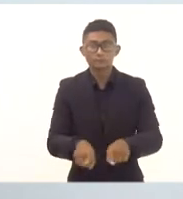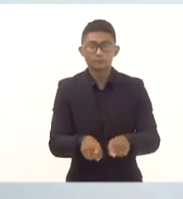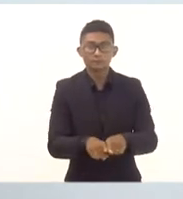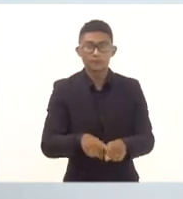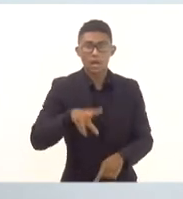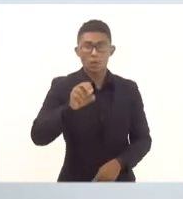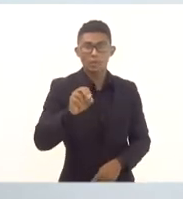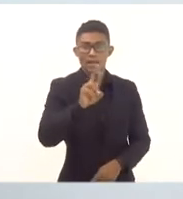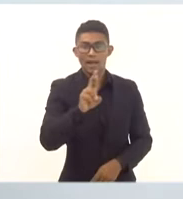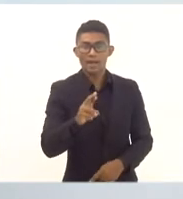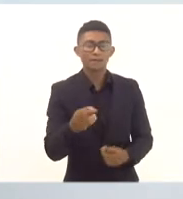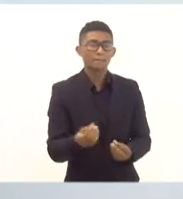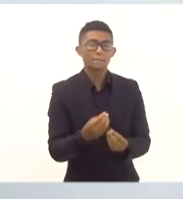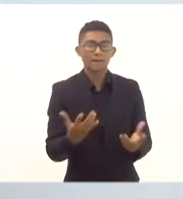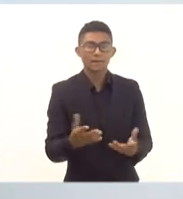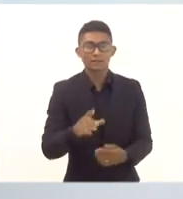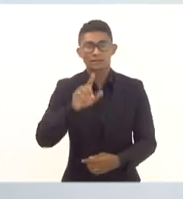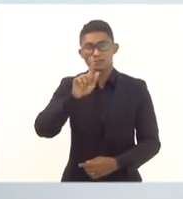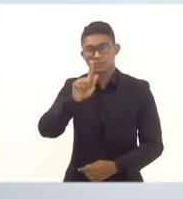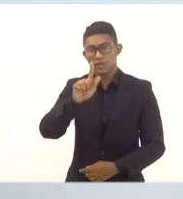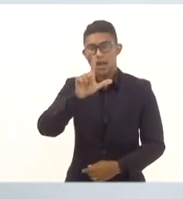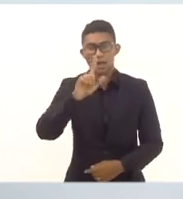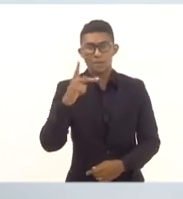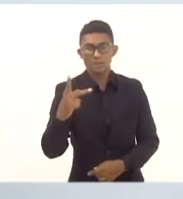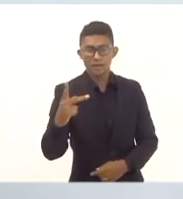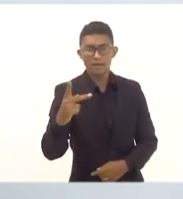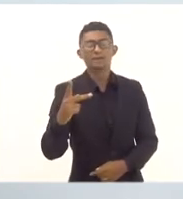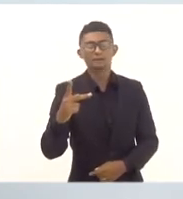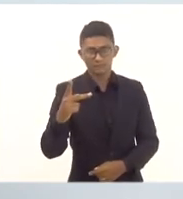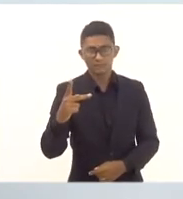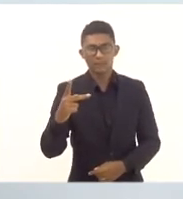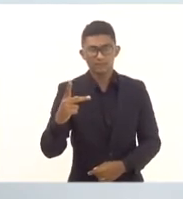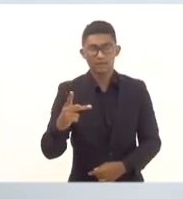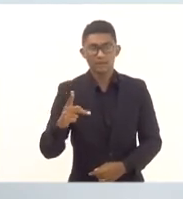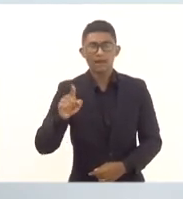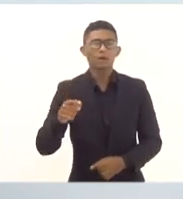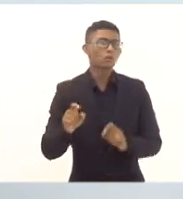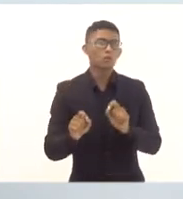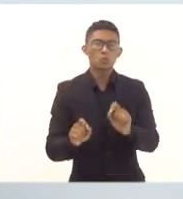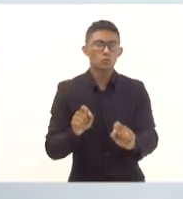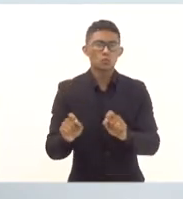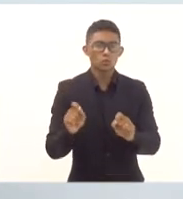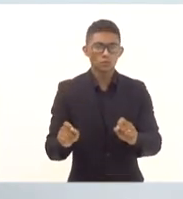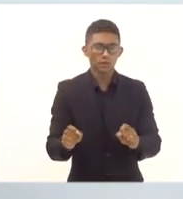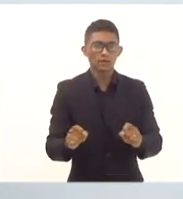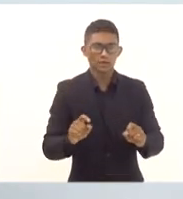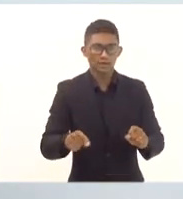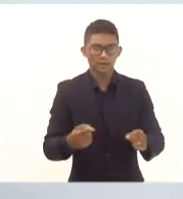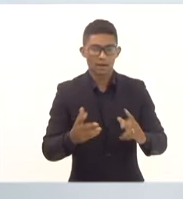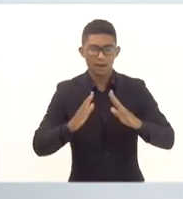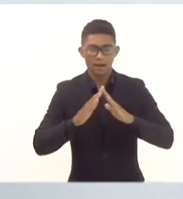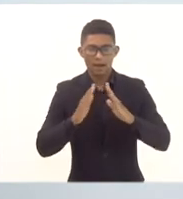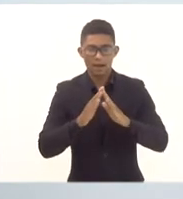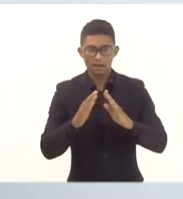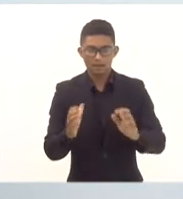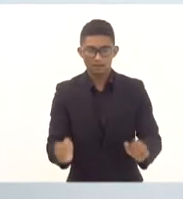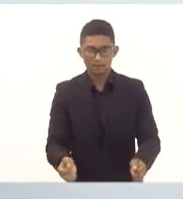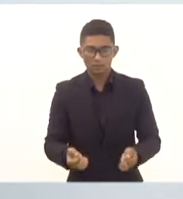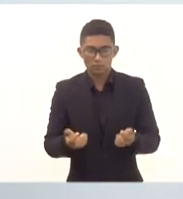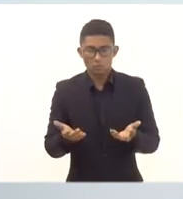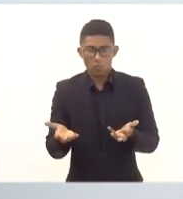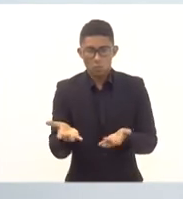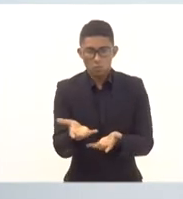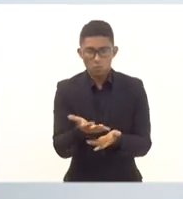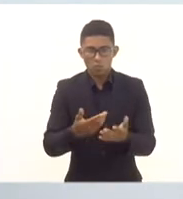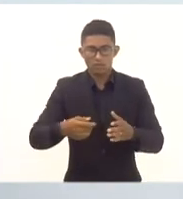botijão de gás GLP o que não é qualquer coisa a gente está falando de um Rio de Janeiro que